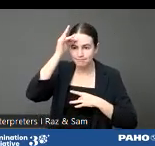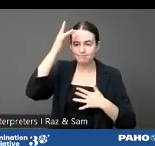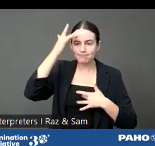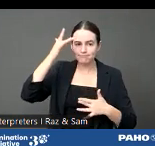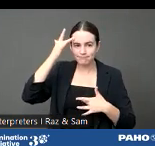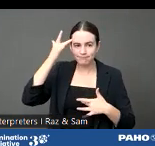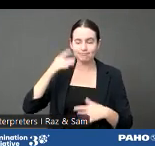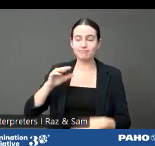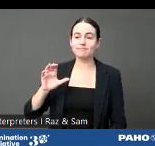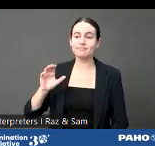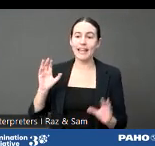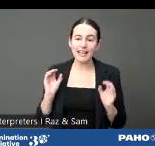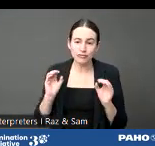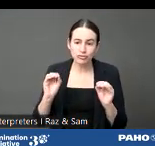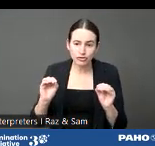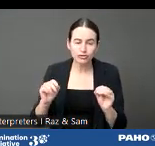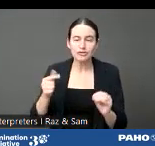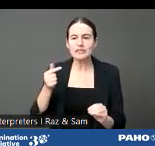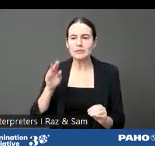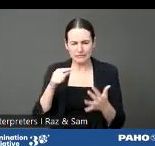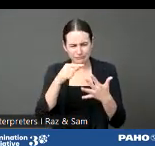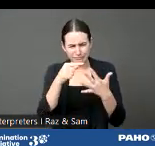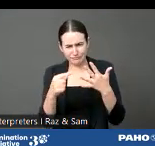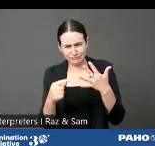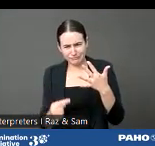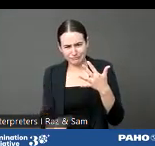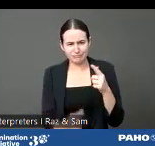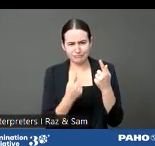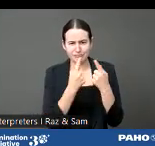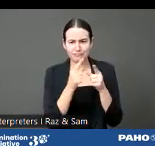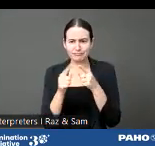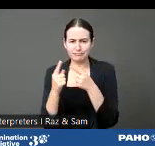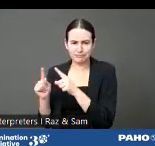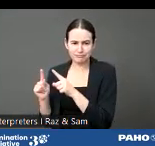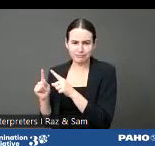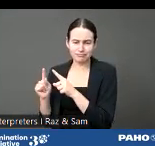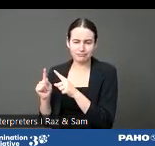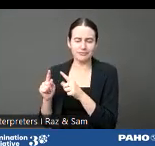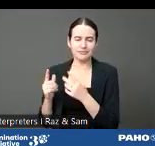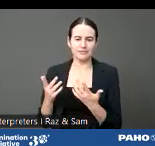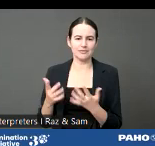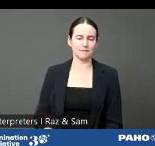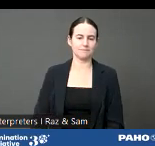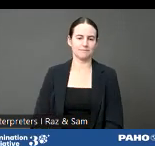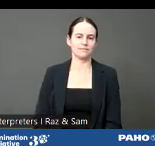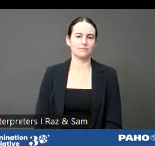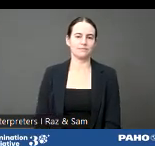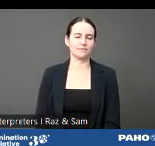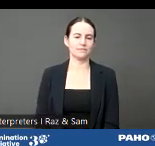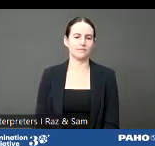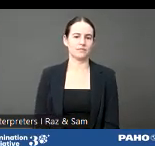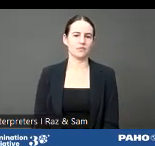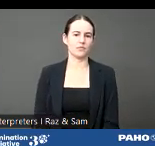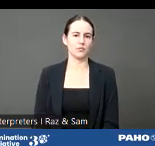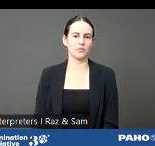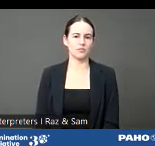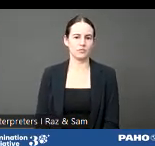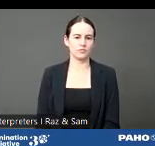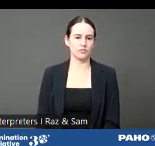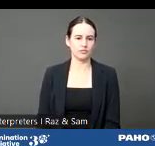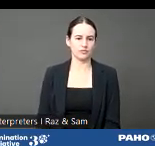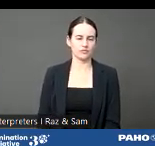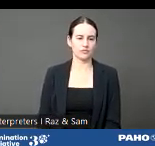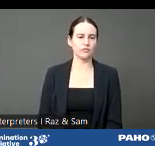sexual, câncer cervicouterino e outras doenças. Esta região é uma região que tem